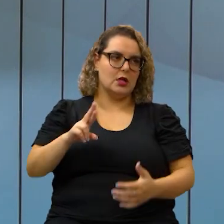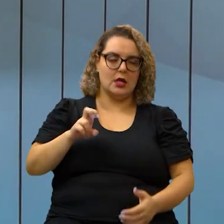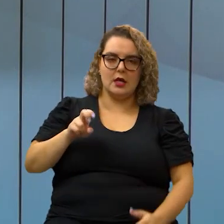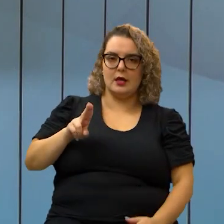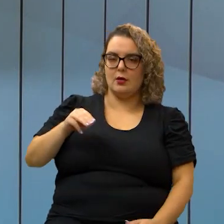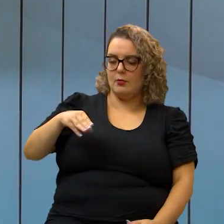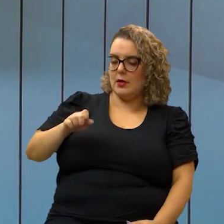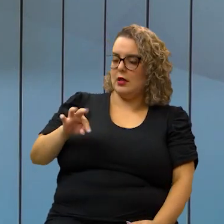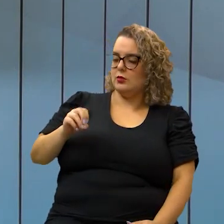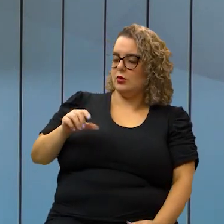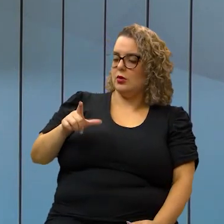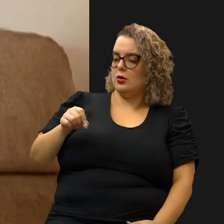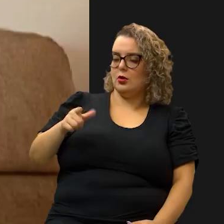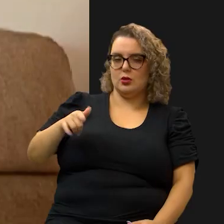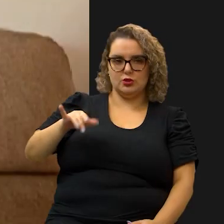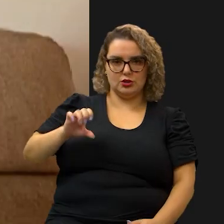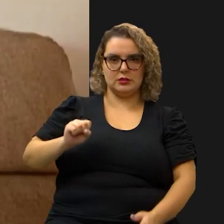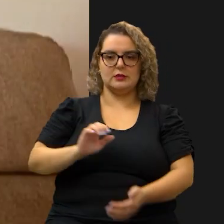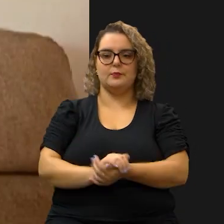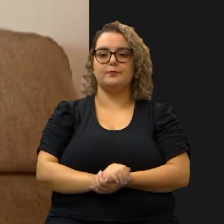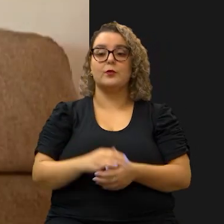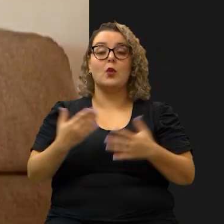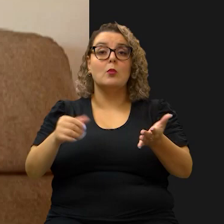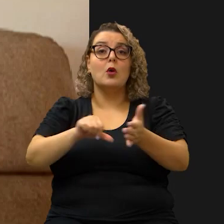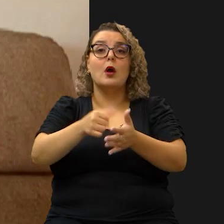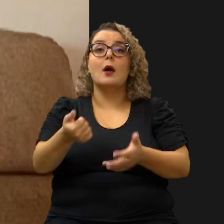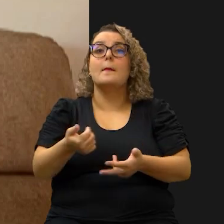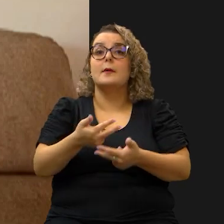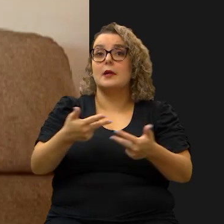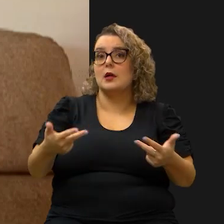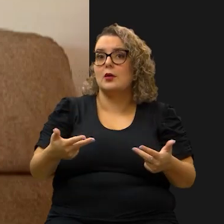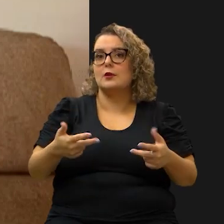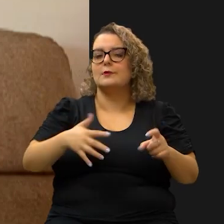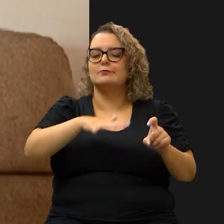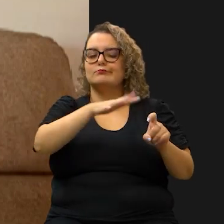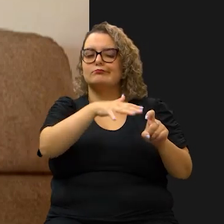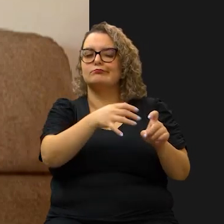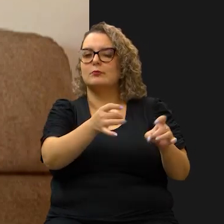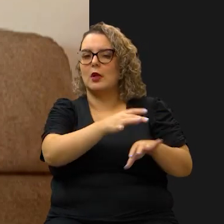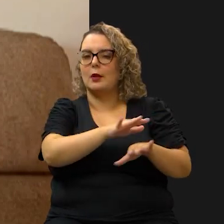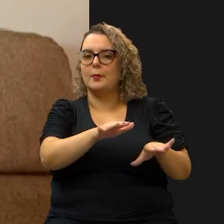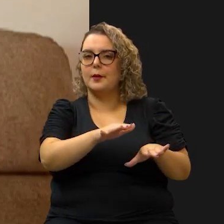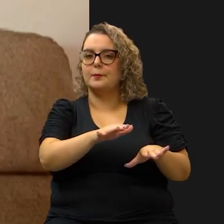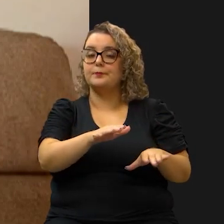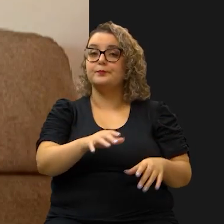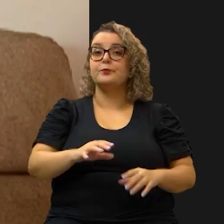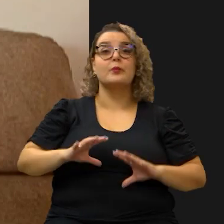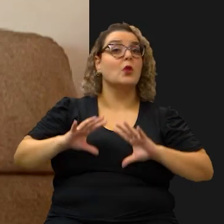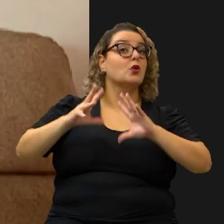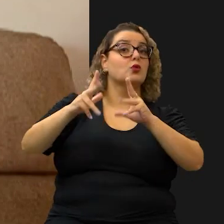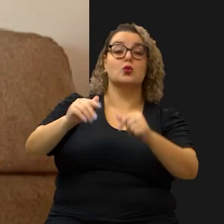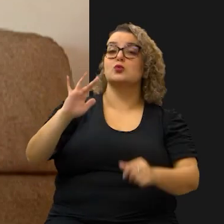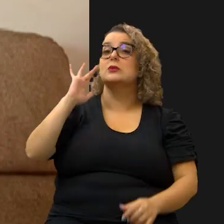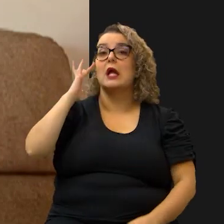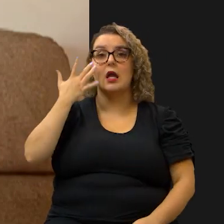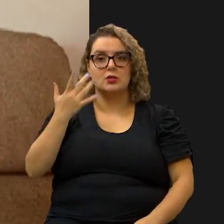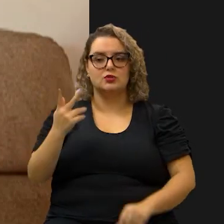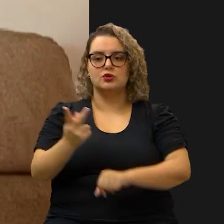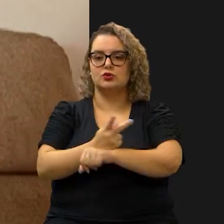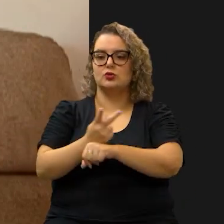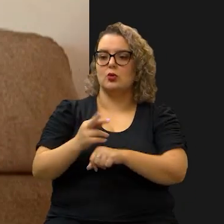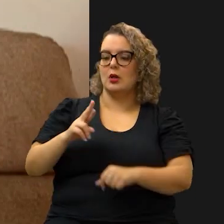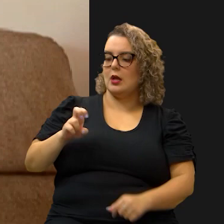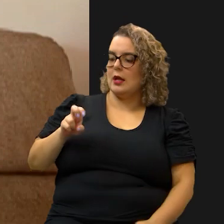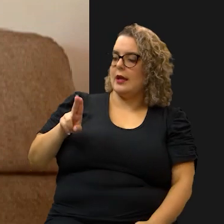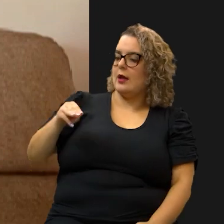doenças reumatológicas. Bom, a primeira coisa que eu gostaria de desmistificar é o seguinte, que todo mundo acha que